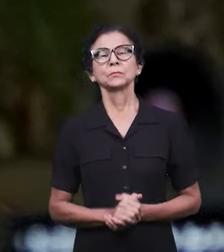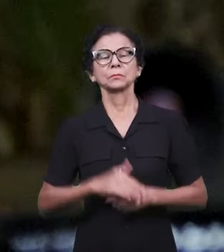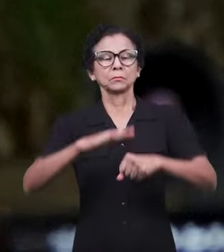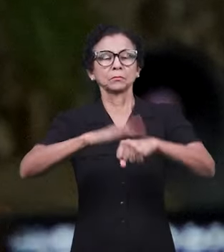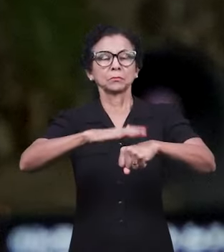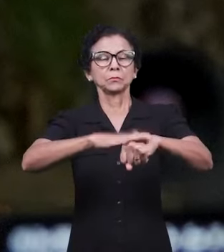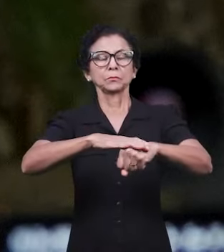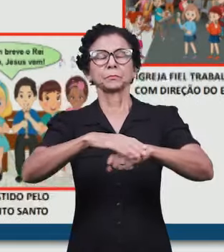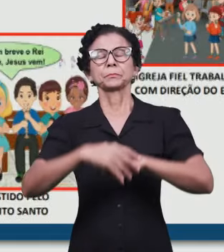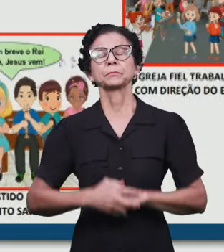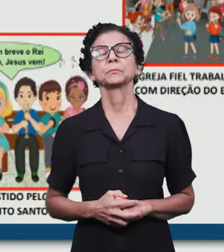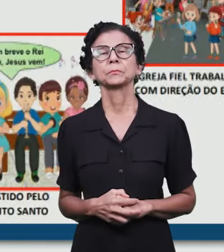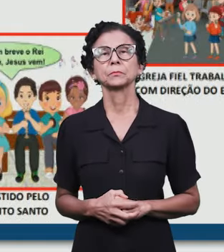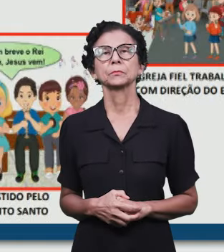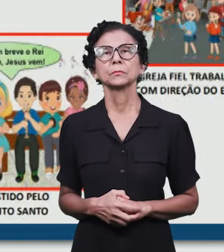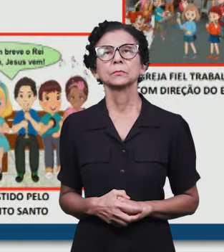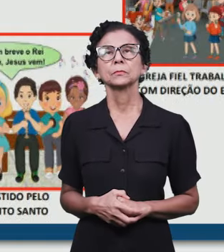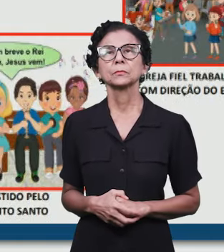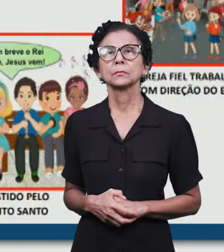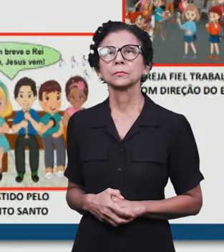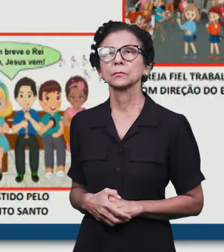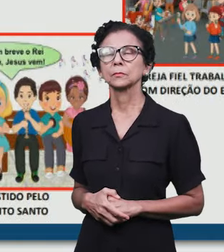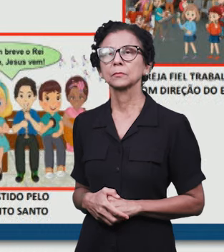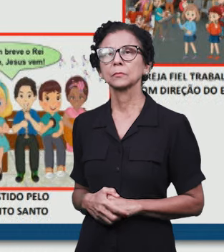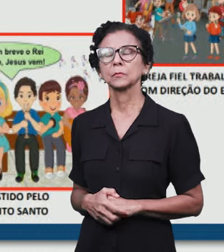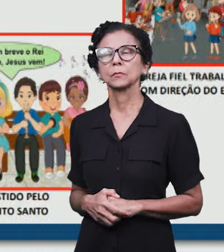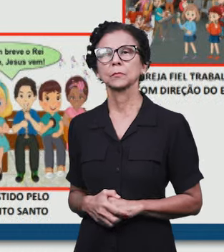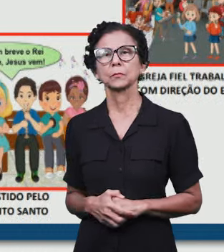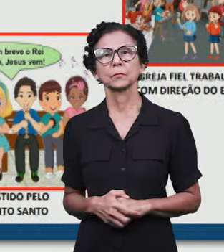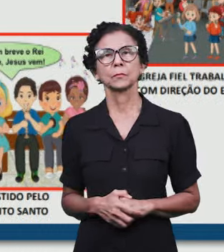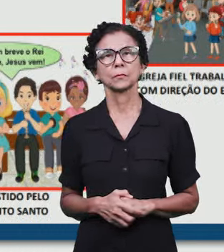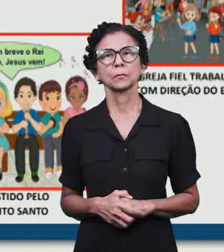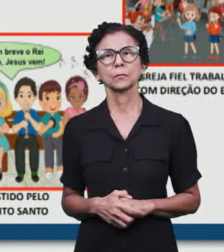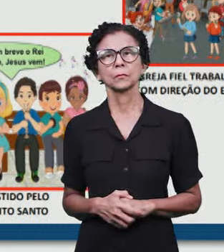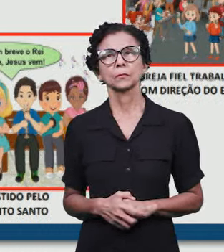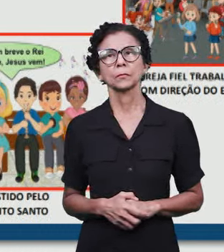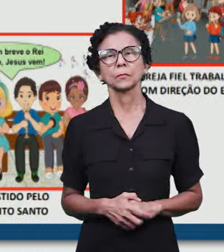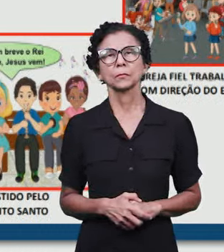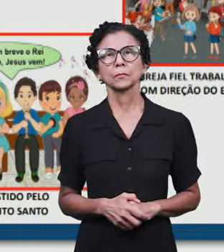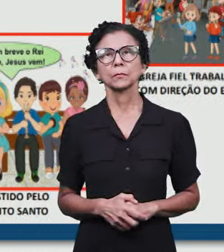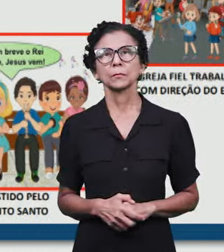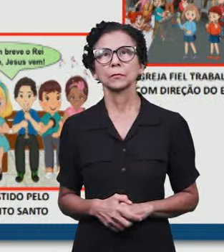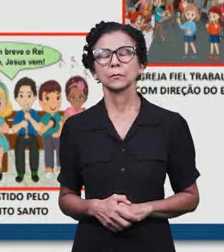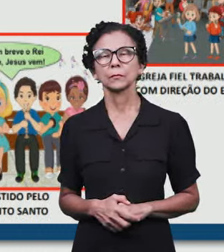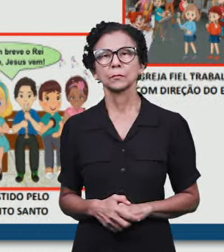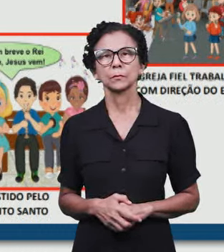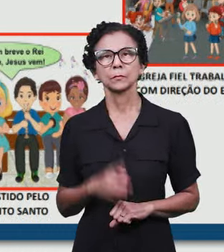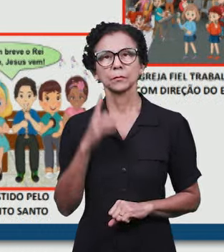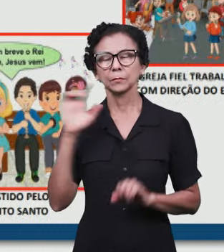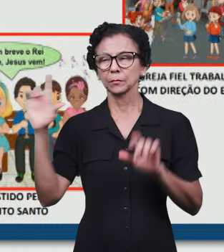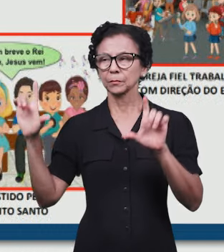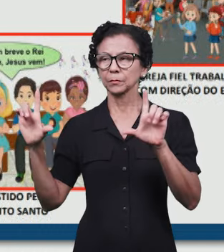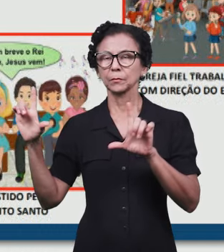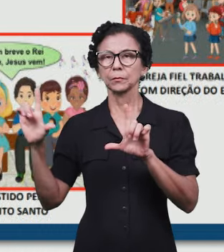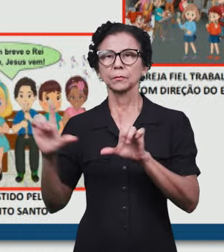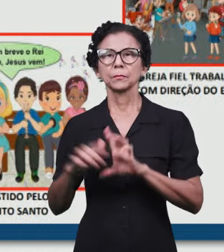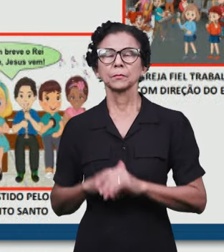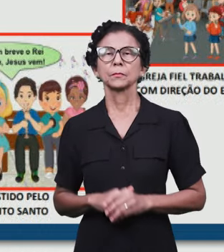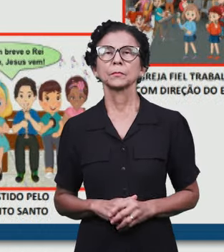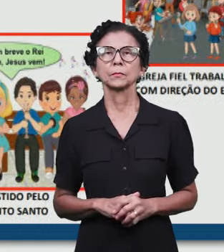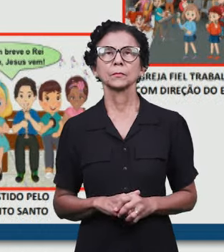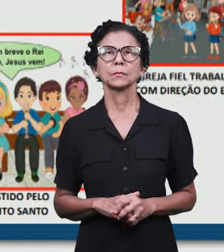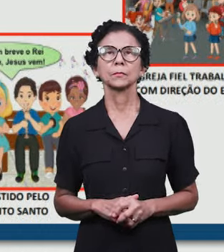dia 31/3. Nesse primeiro, nós temos a questão 4, que foi preparada para jovens e adultos e